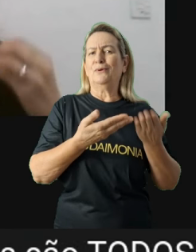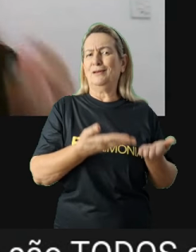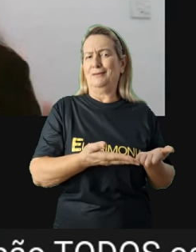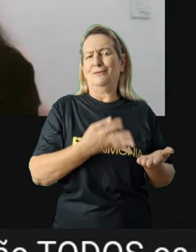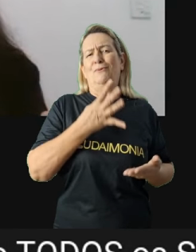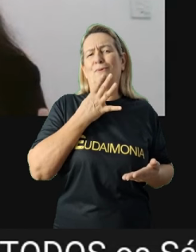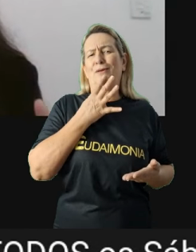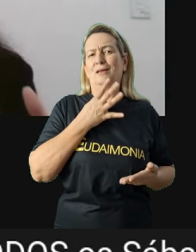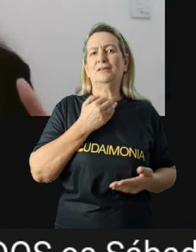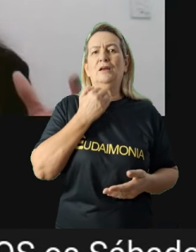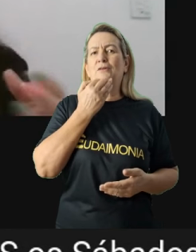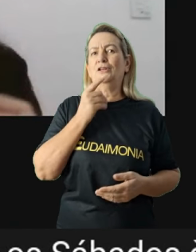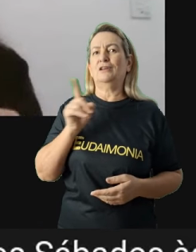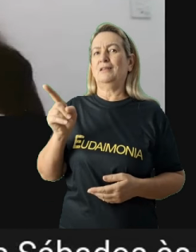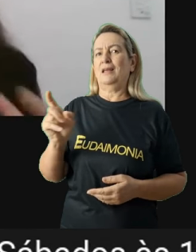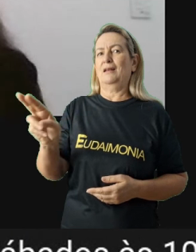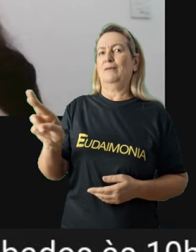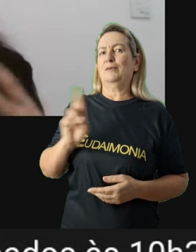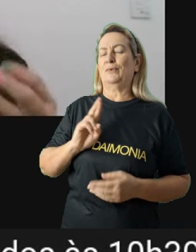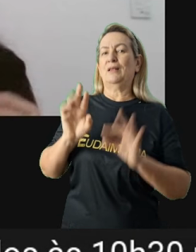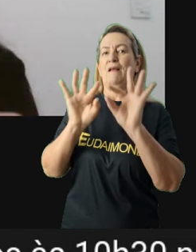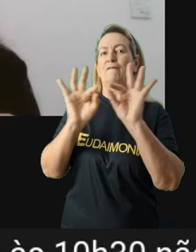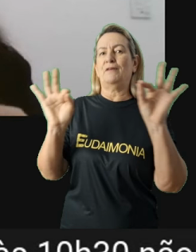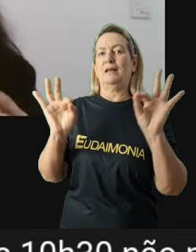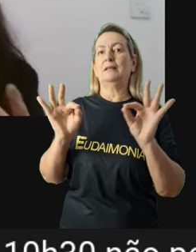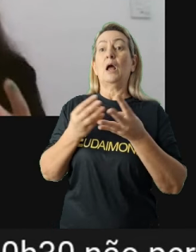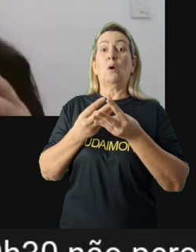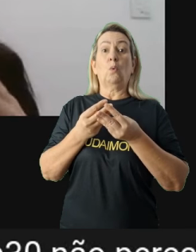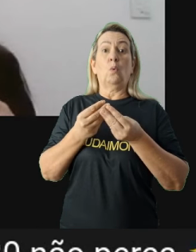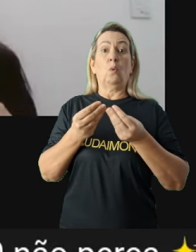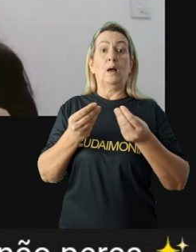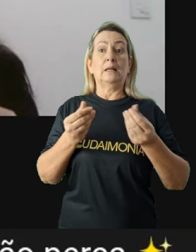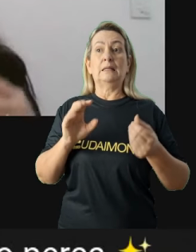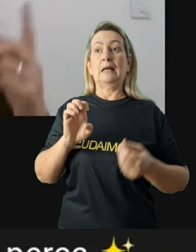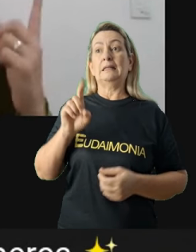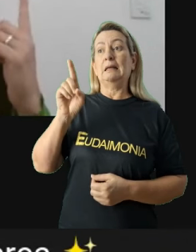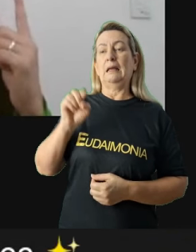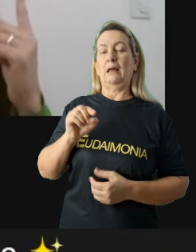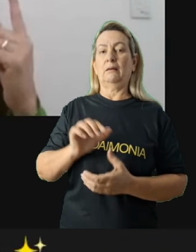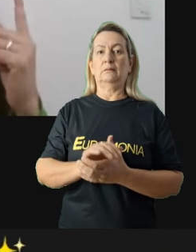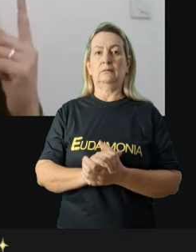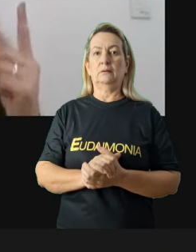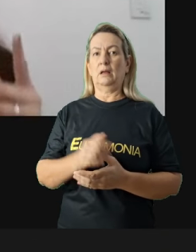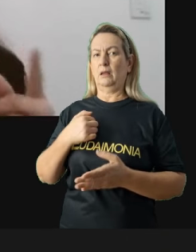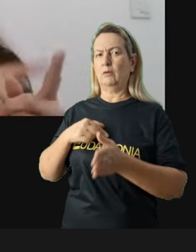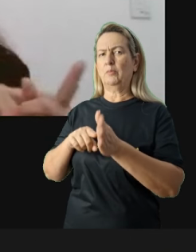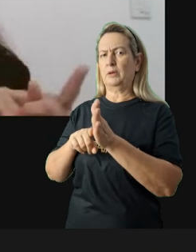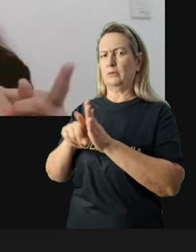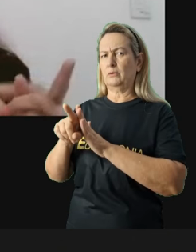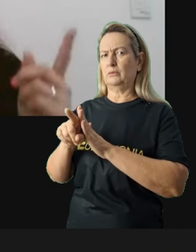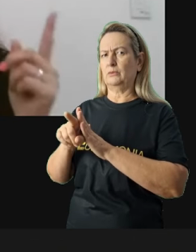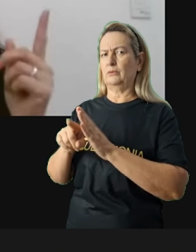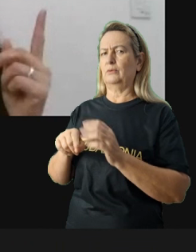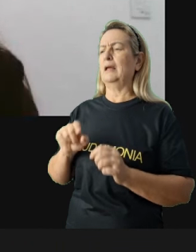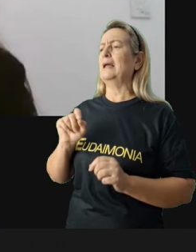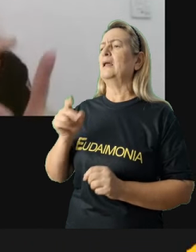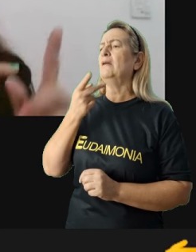os pesquisadores da área de qualidade. Toda vez que o aluno vier com aquela frase, porque qualidade eu pergunto para ele, quem disse que